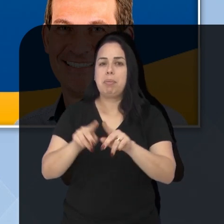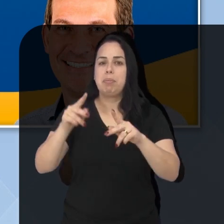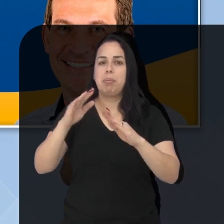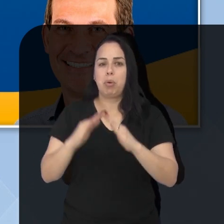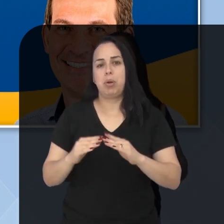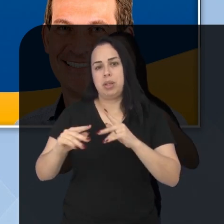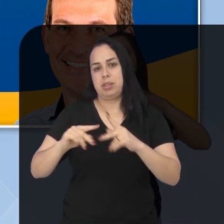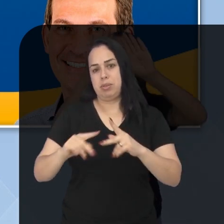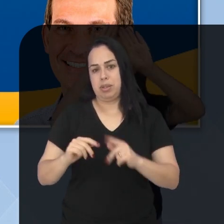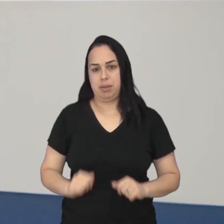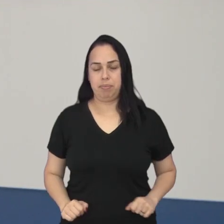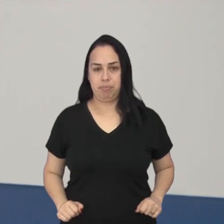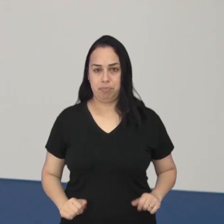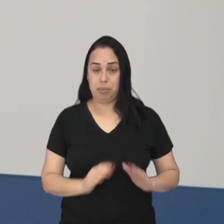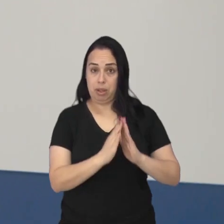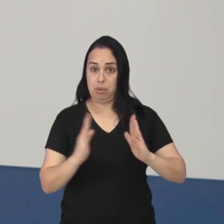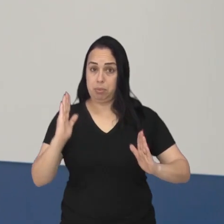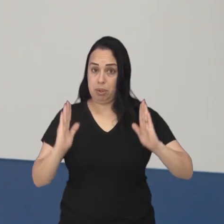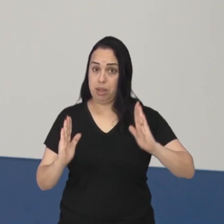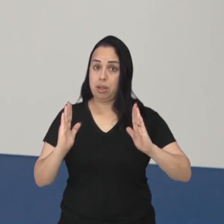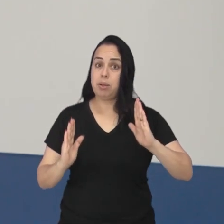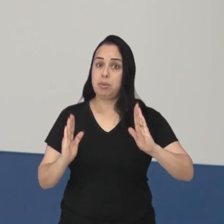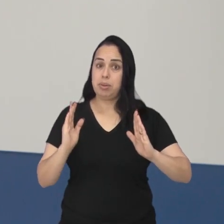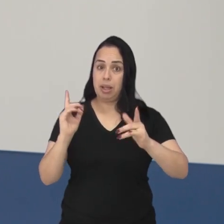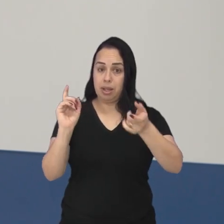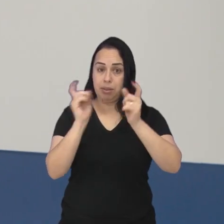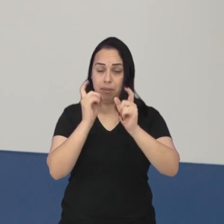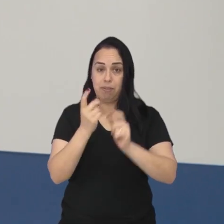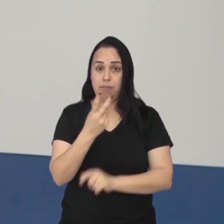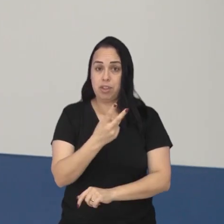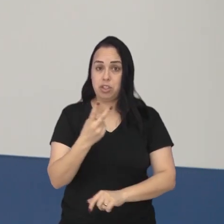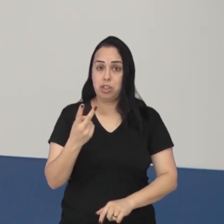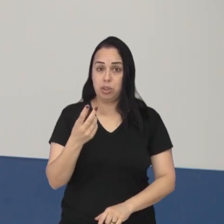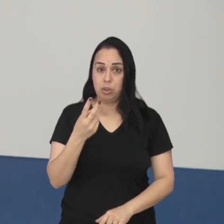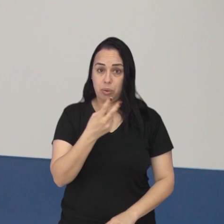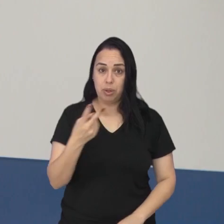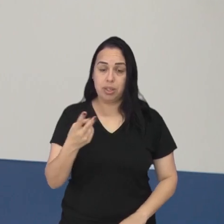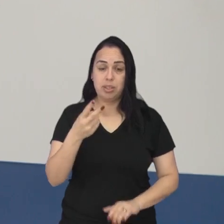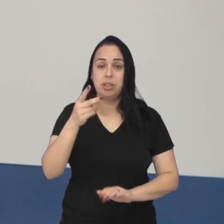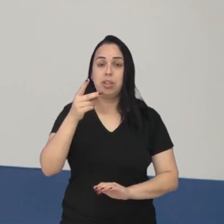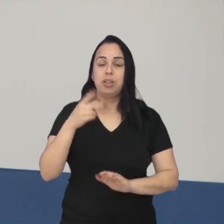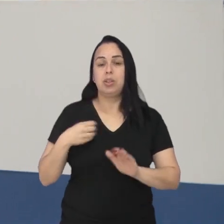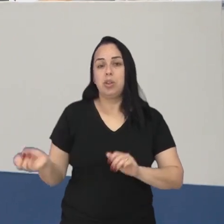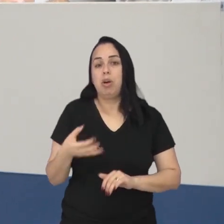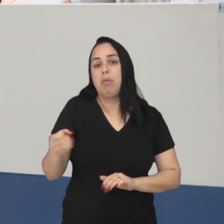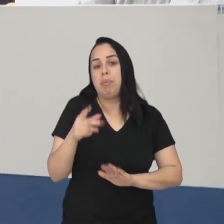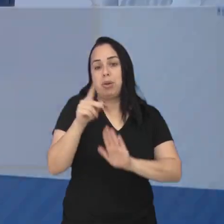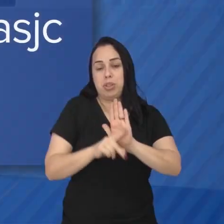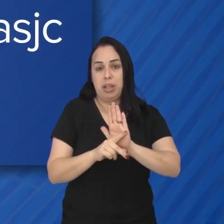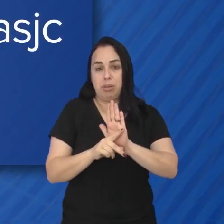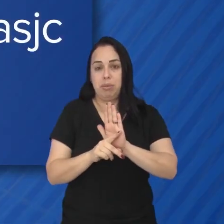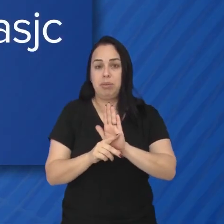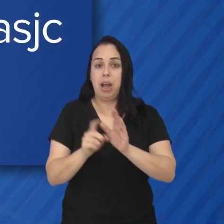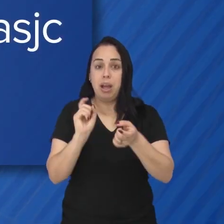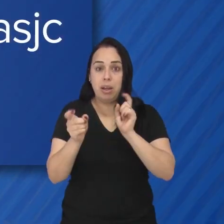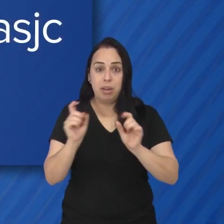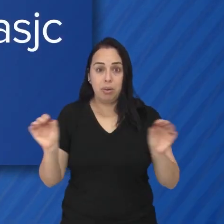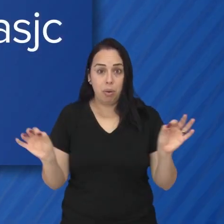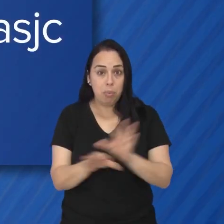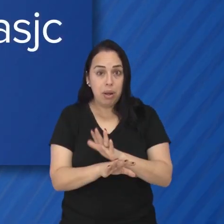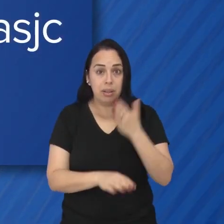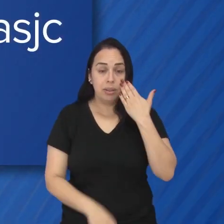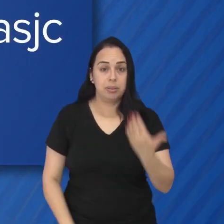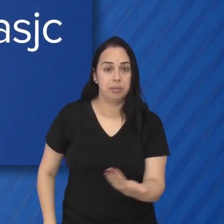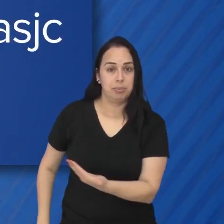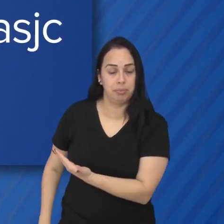por 6 anos. Ainda durante a sessão, 22 novos projetos passaram a tramitar na Câmara. A sessão na íntegra